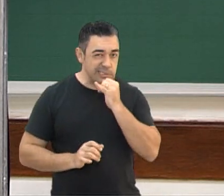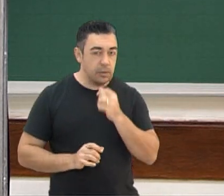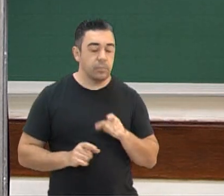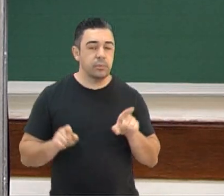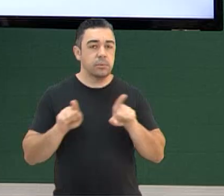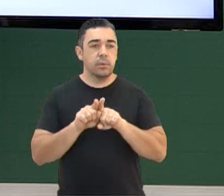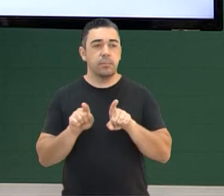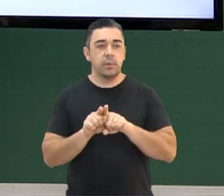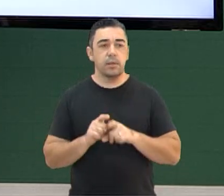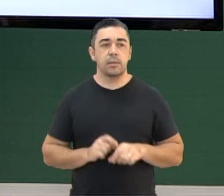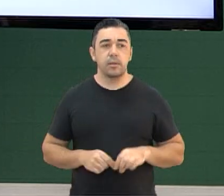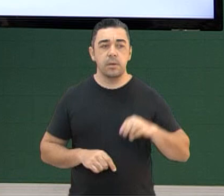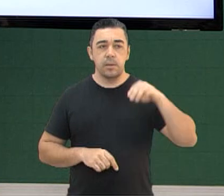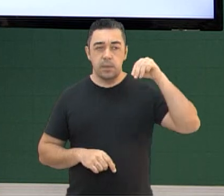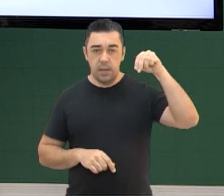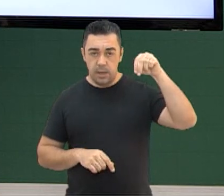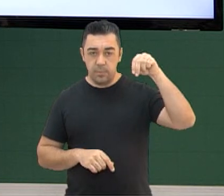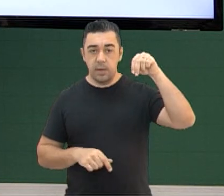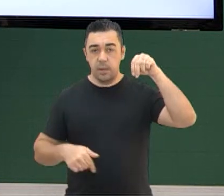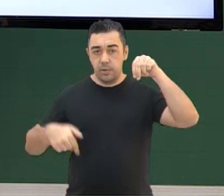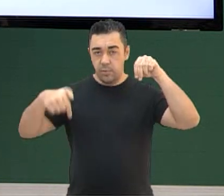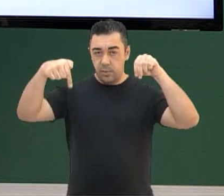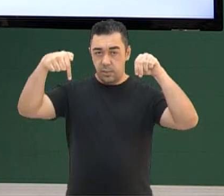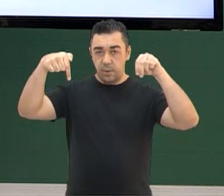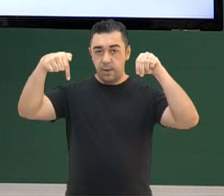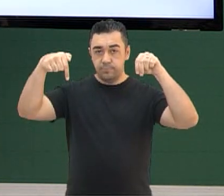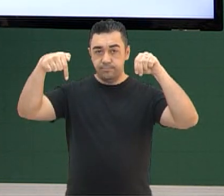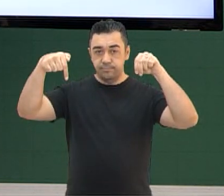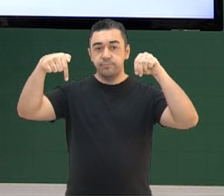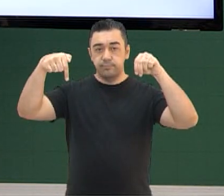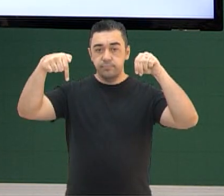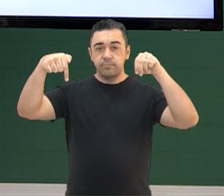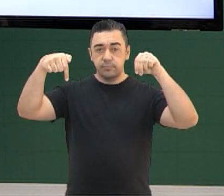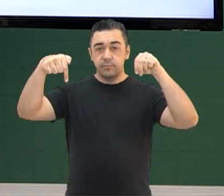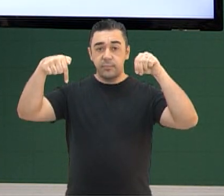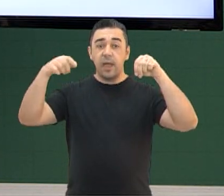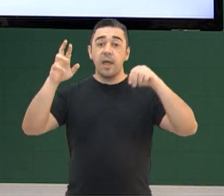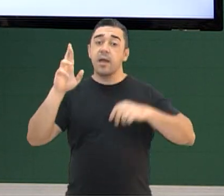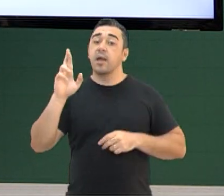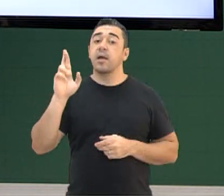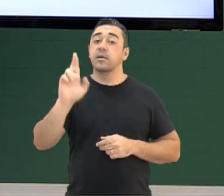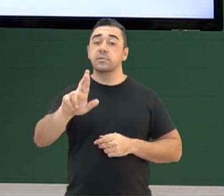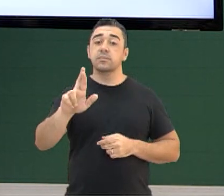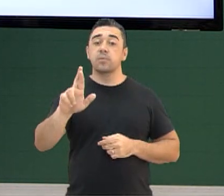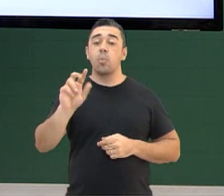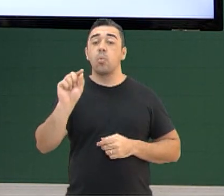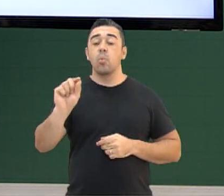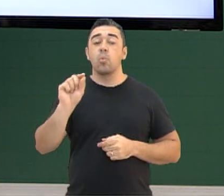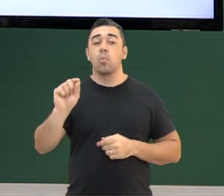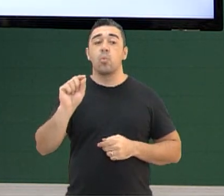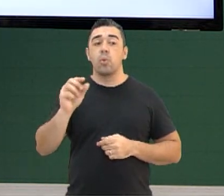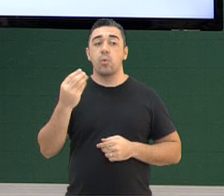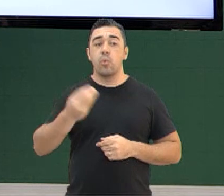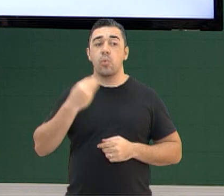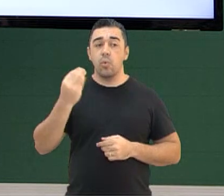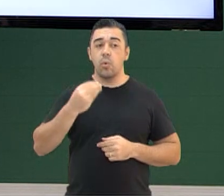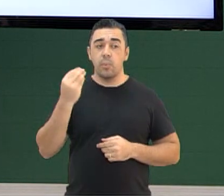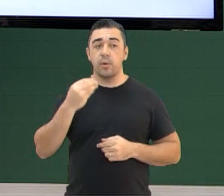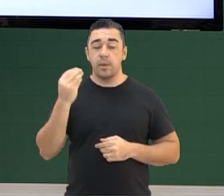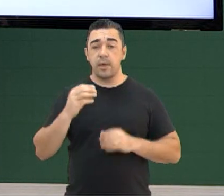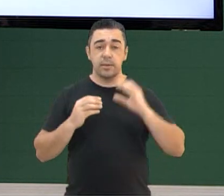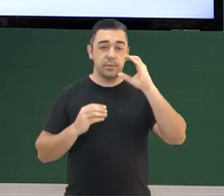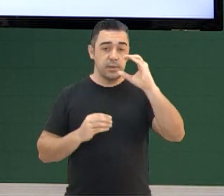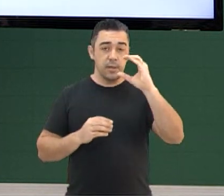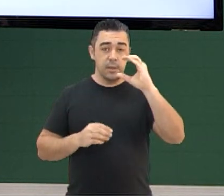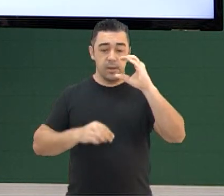aqui, esse M e esse Q, ele será o resultado, ele será a ordem do resultado da nossa matriz